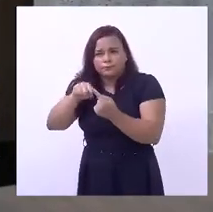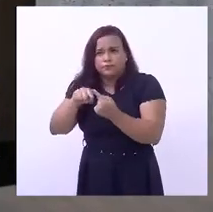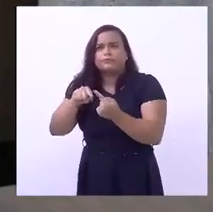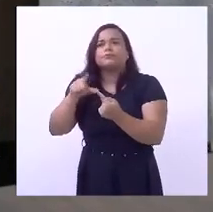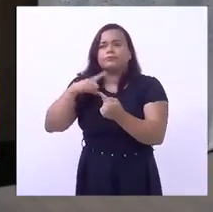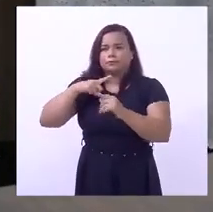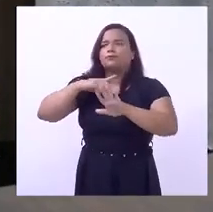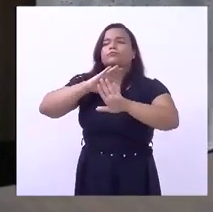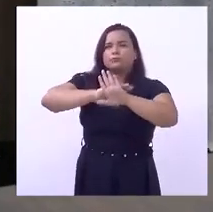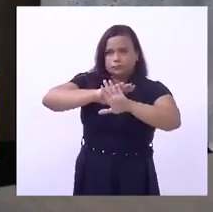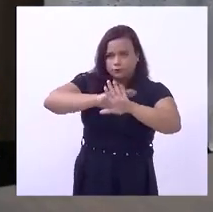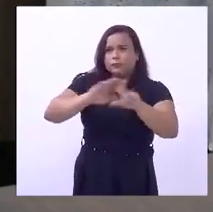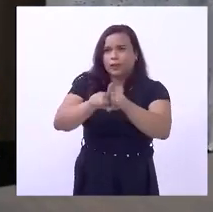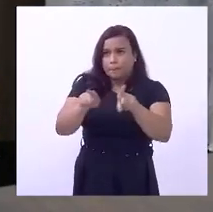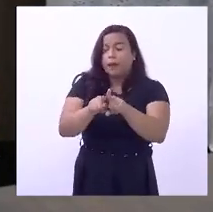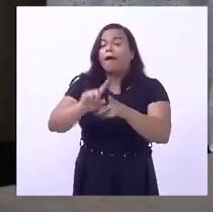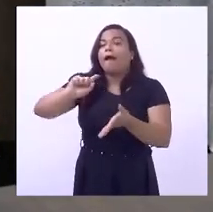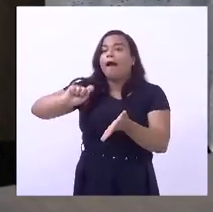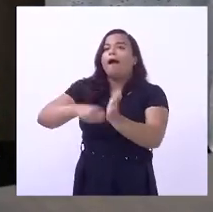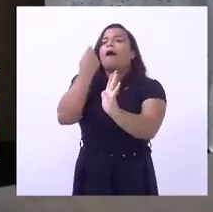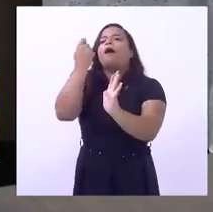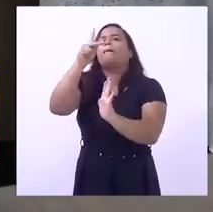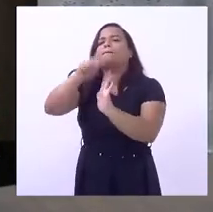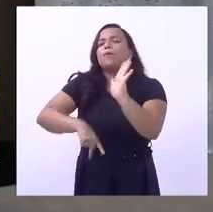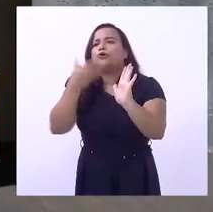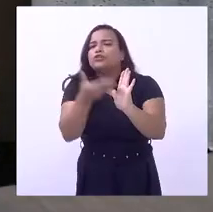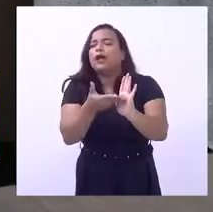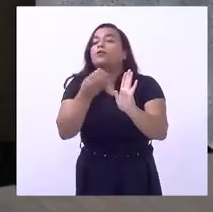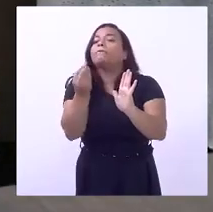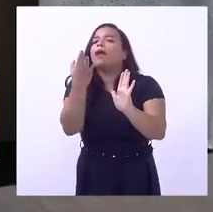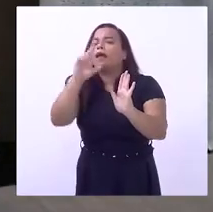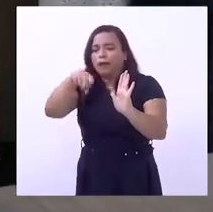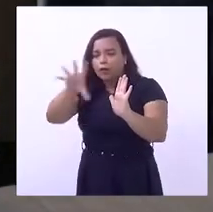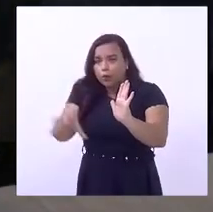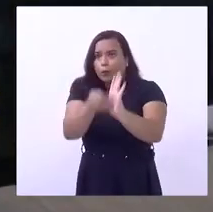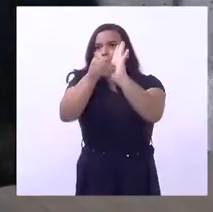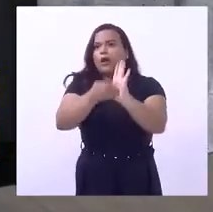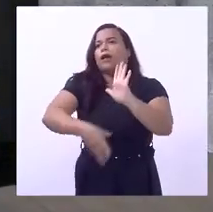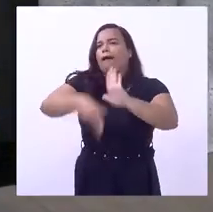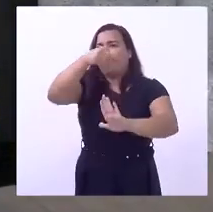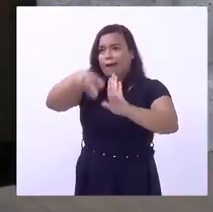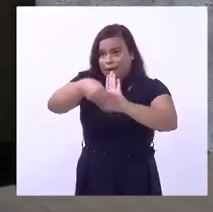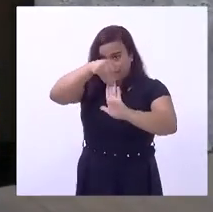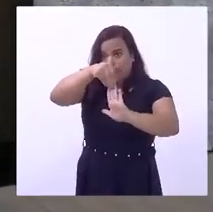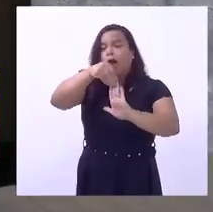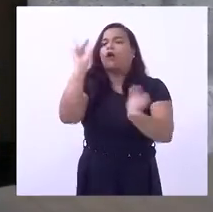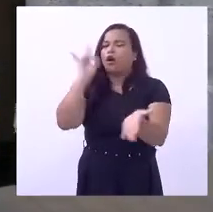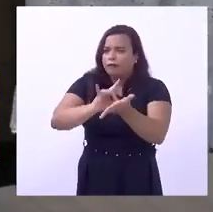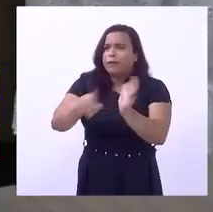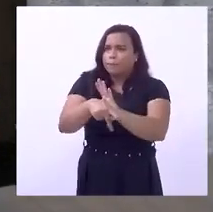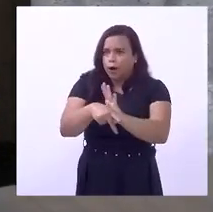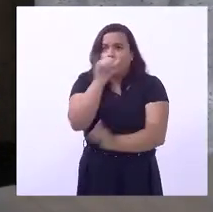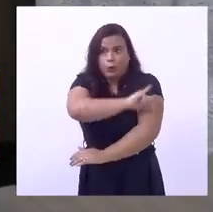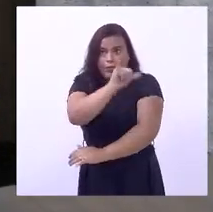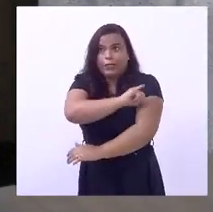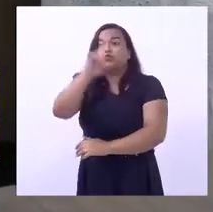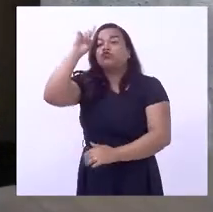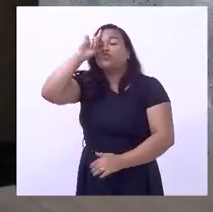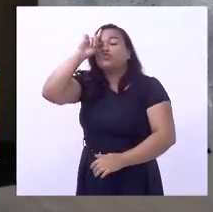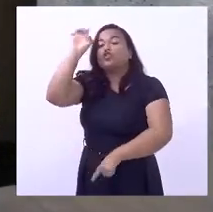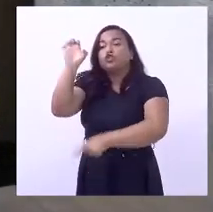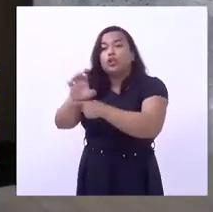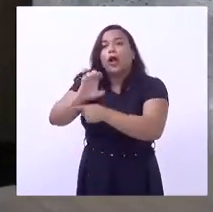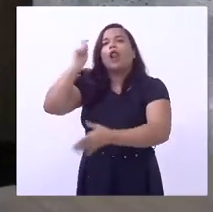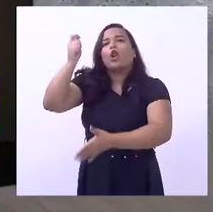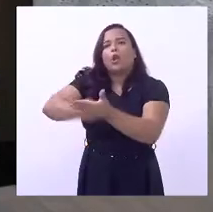que assinaram o presente projeto, que é para incluir no calendário oficial do Rio de Janeiro o Dia Estadual de Luta pelo Fim